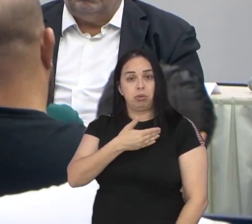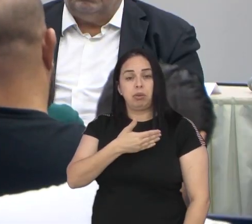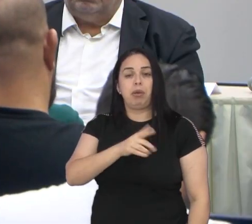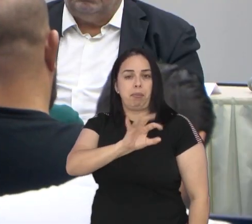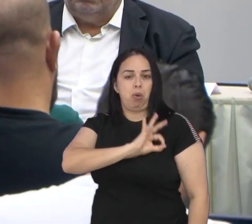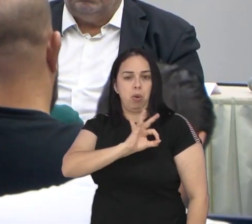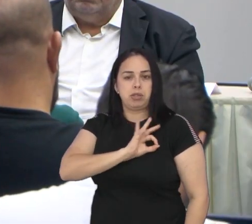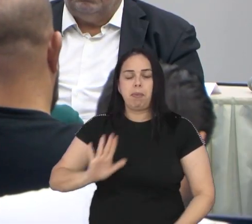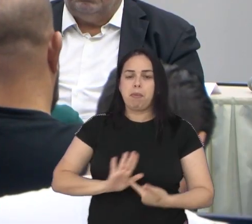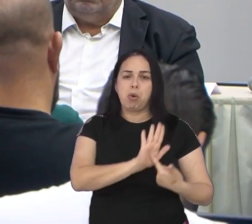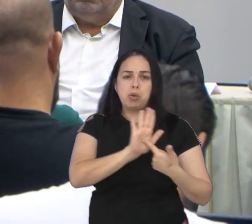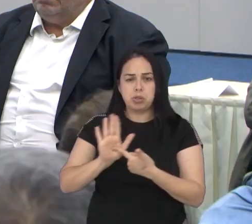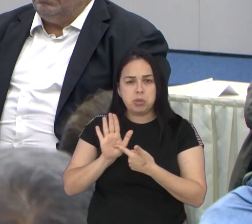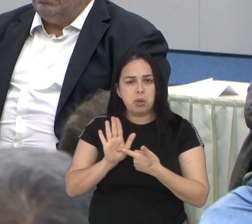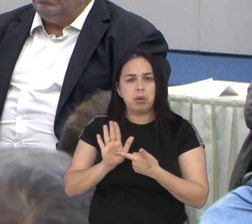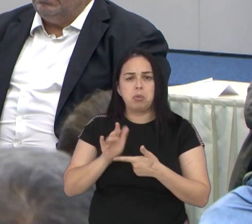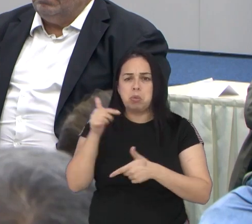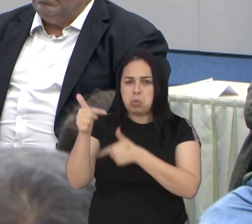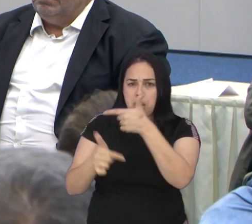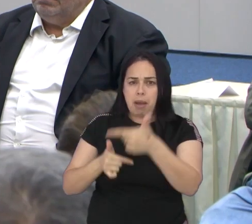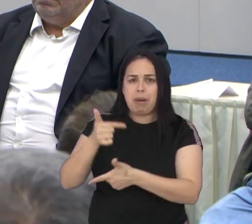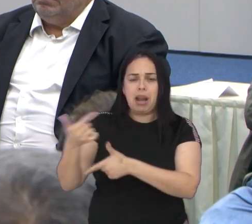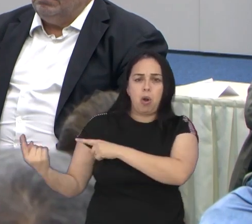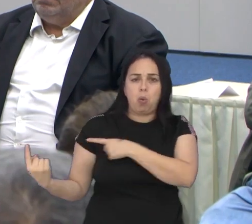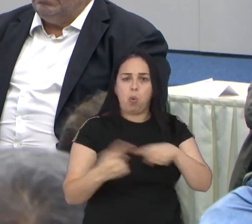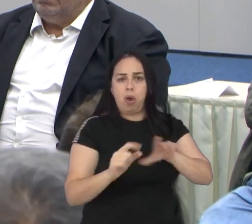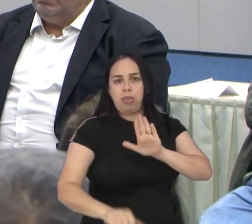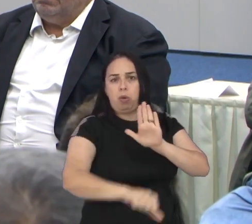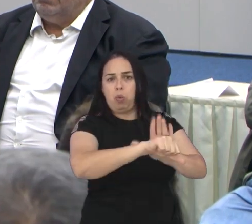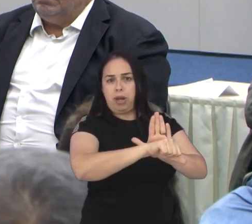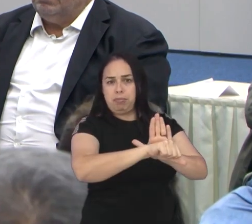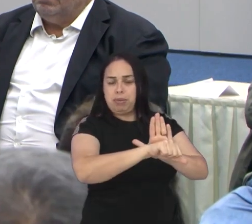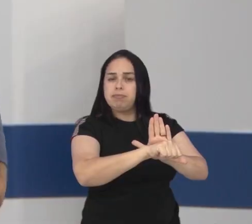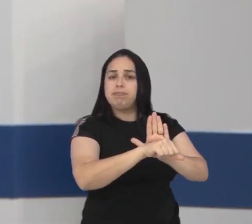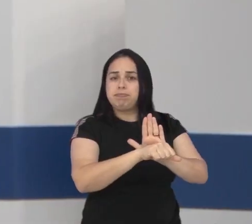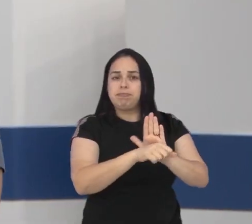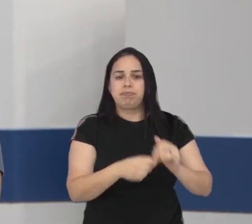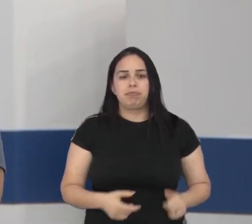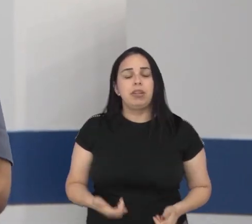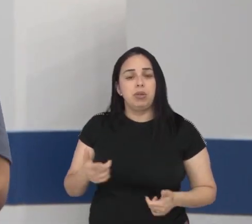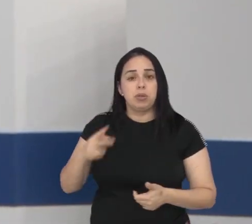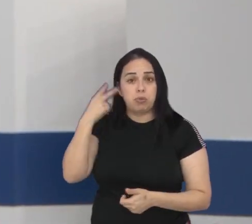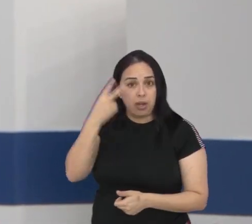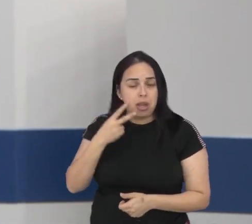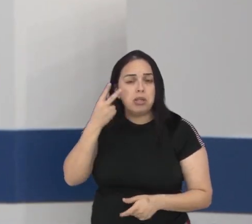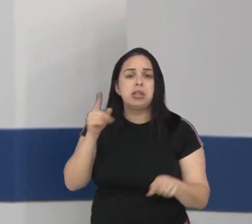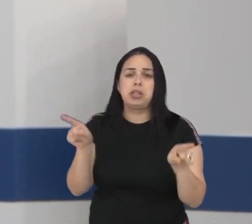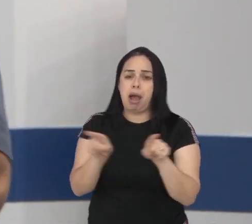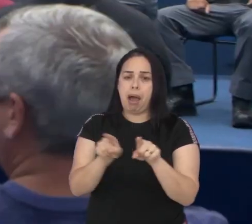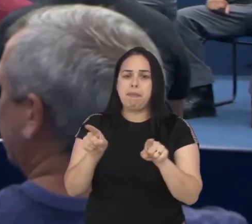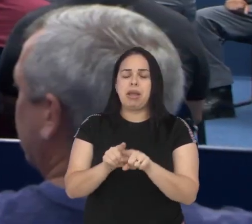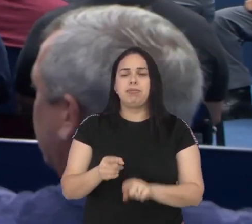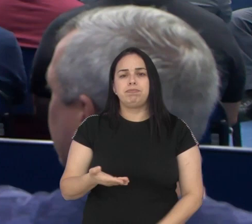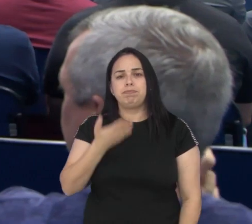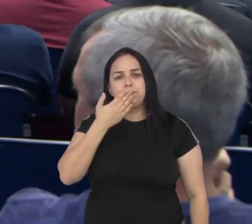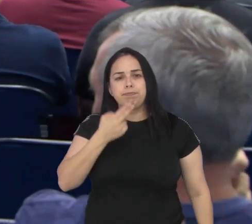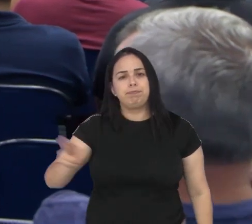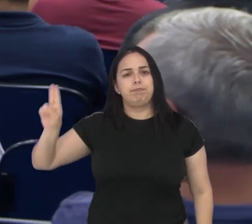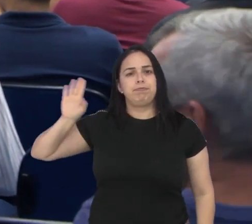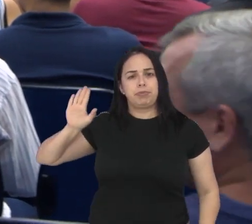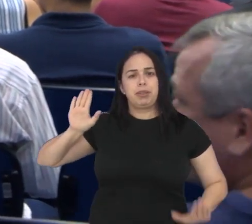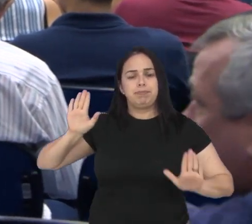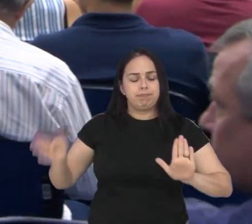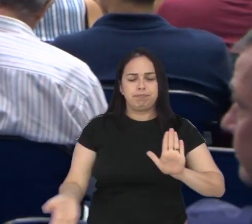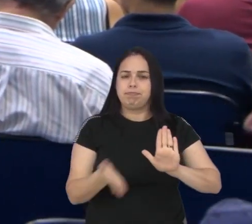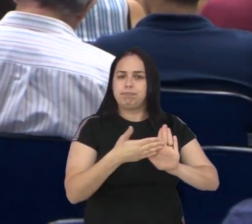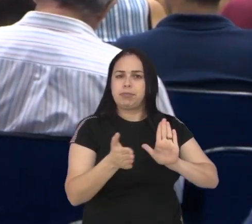palavra, representantes das forças de segurança apresentaram um trabalho de combate à criminalidade realizado pela polícia. Os vereadores também